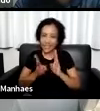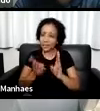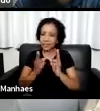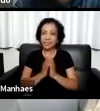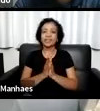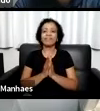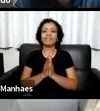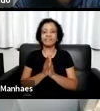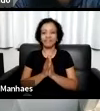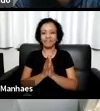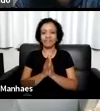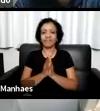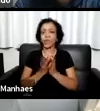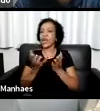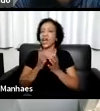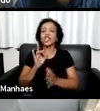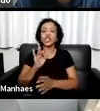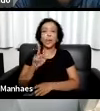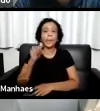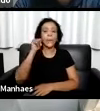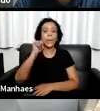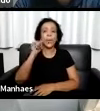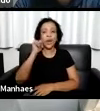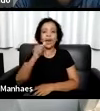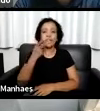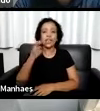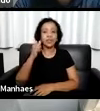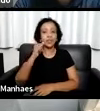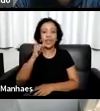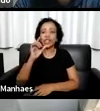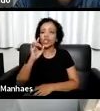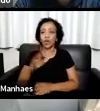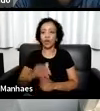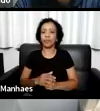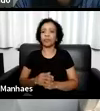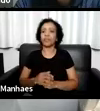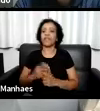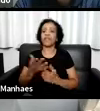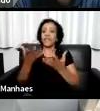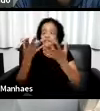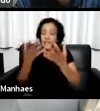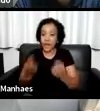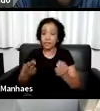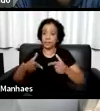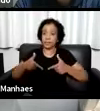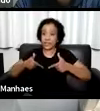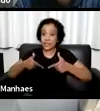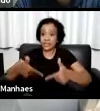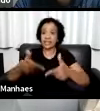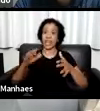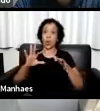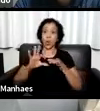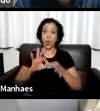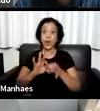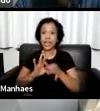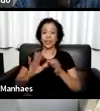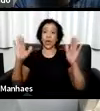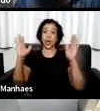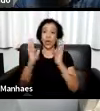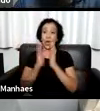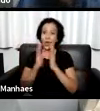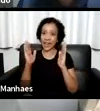as vozes femininas dissessem isso agora. Vamos lá? Vamos avançar unidos